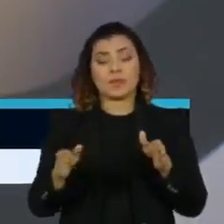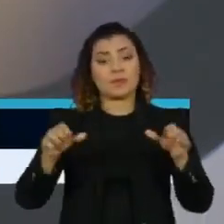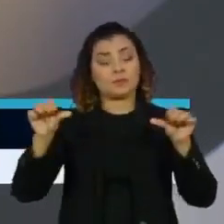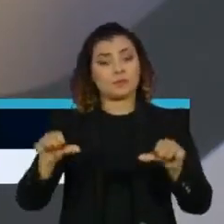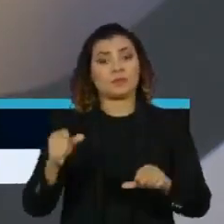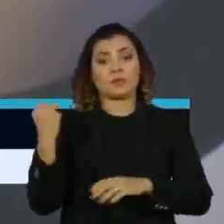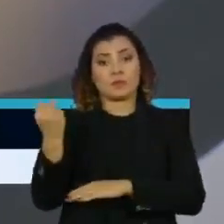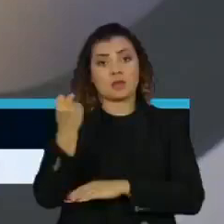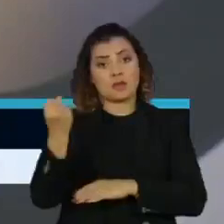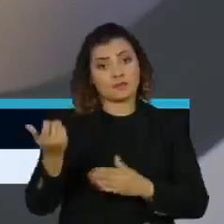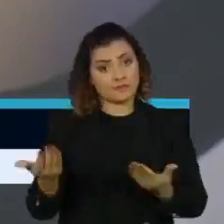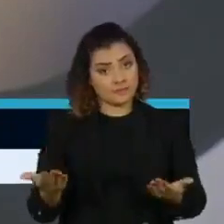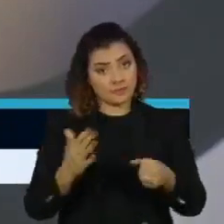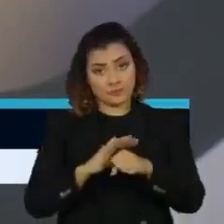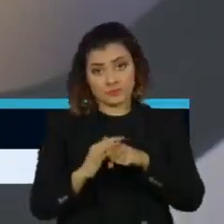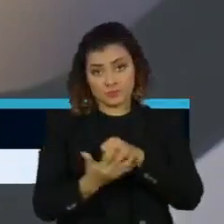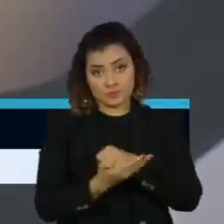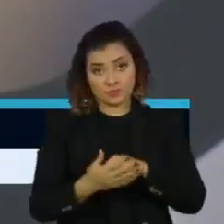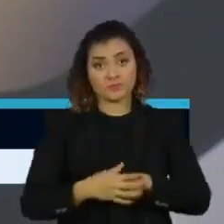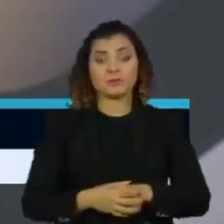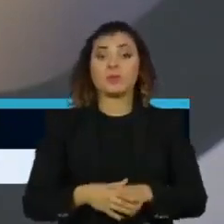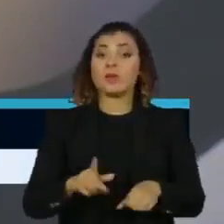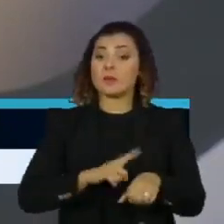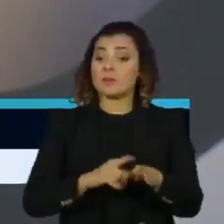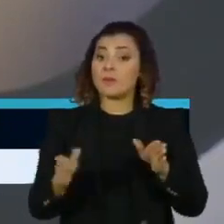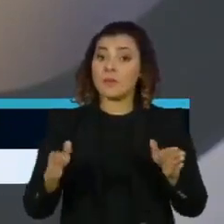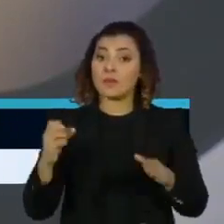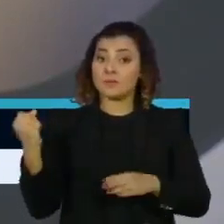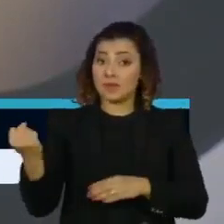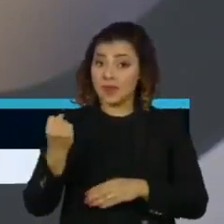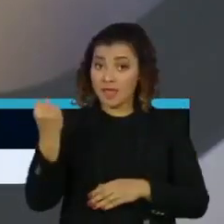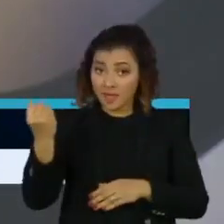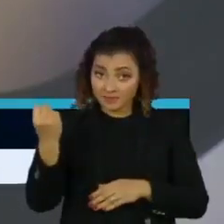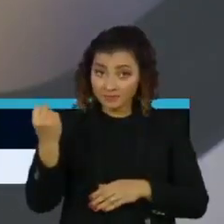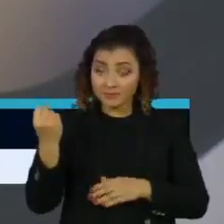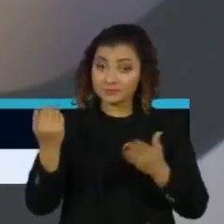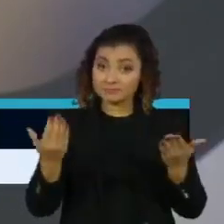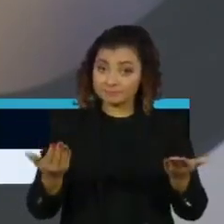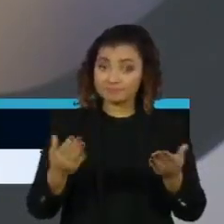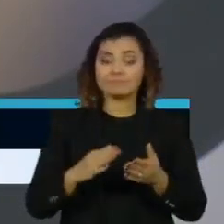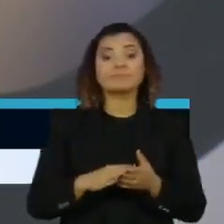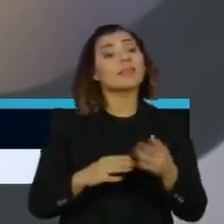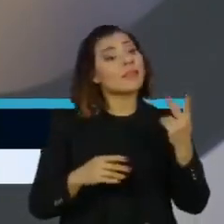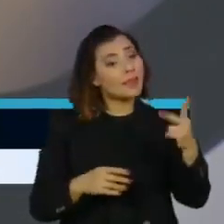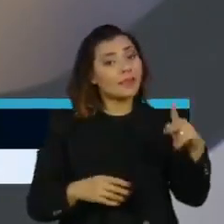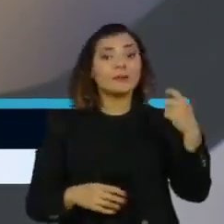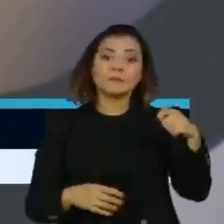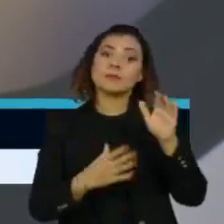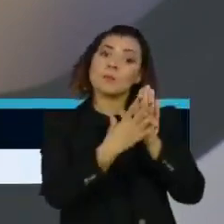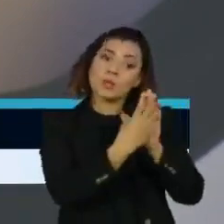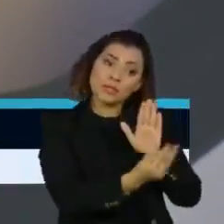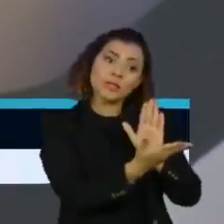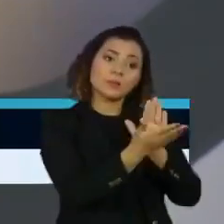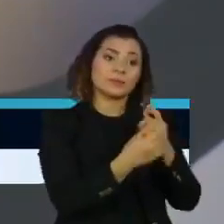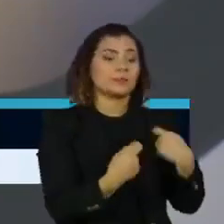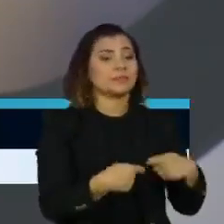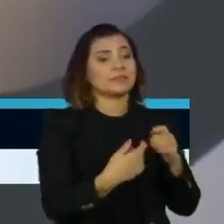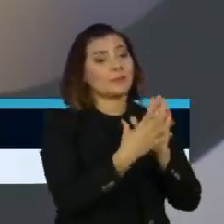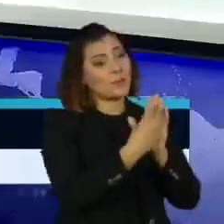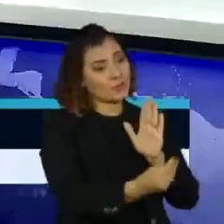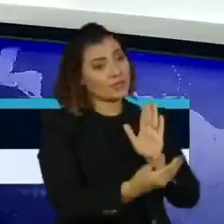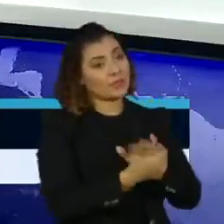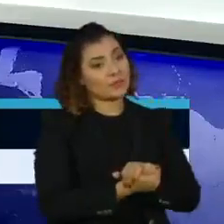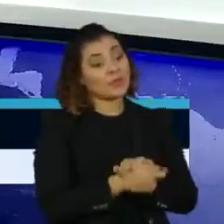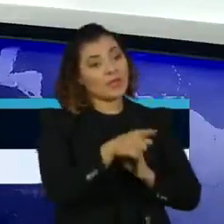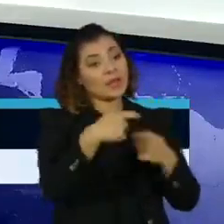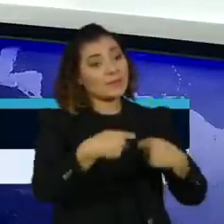crítico da epidemia e nesse momento crítico da epidemia ele precisa dar o exemplo ele